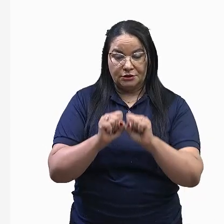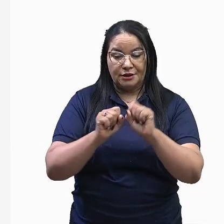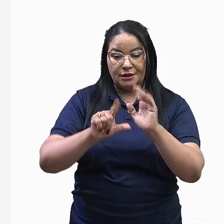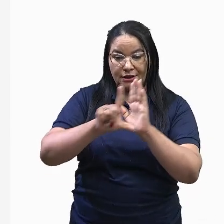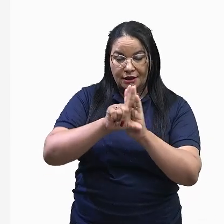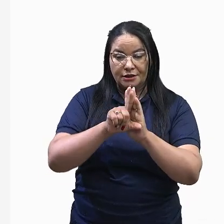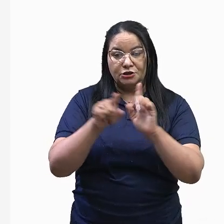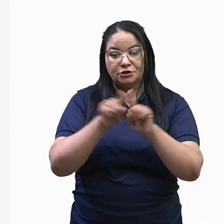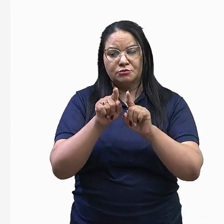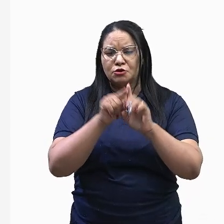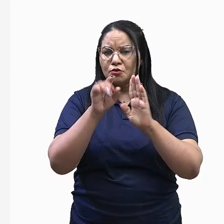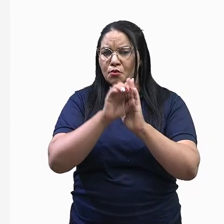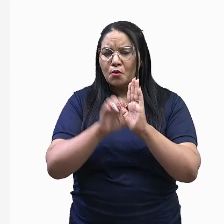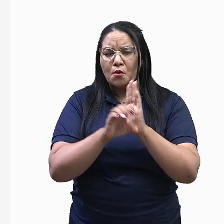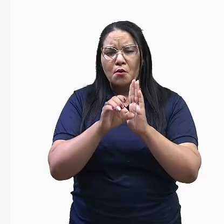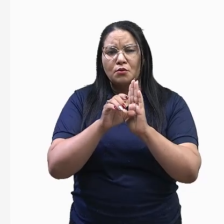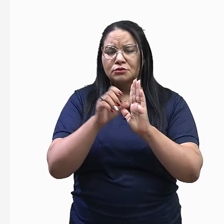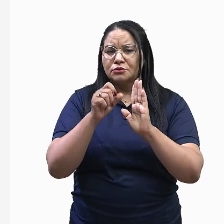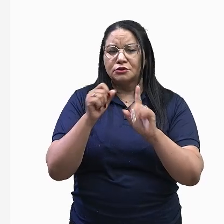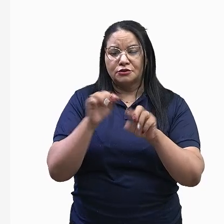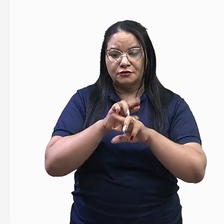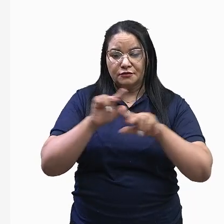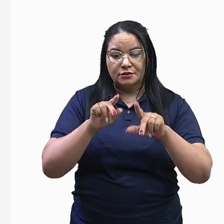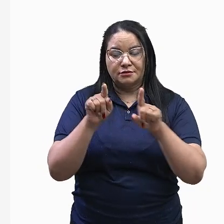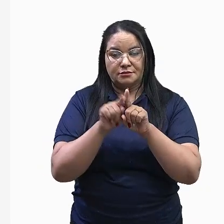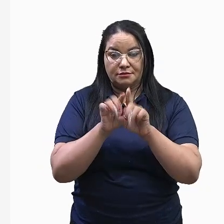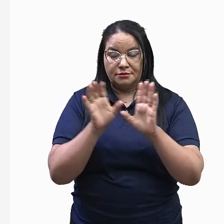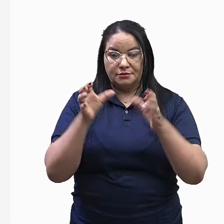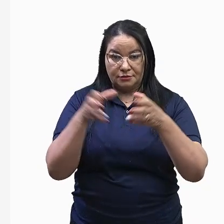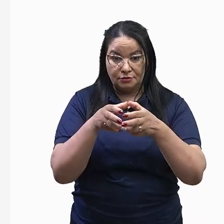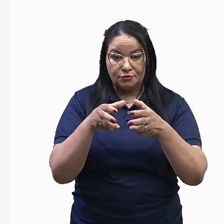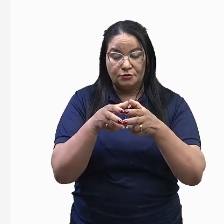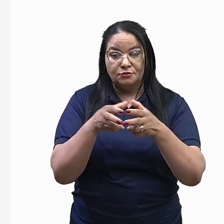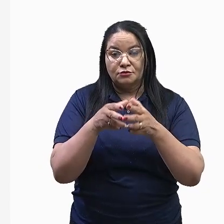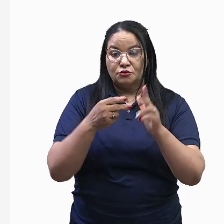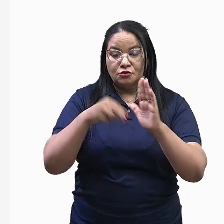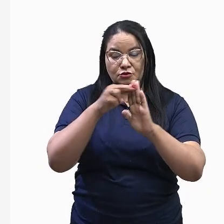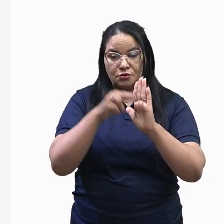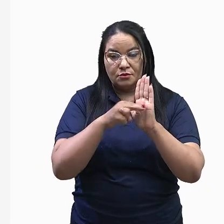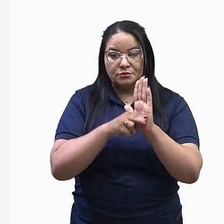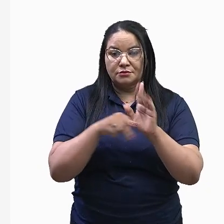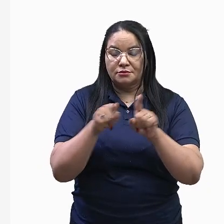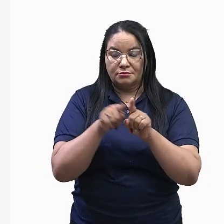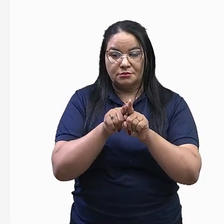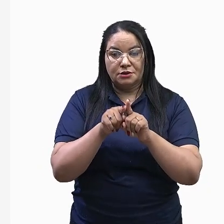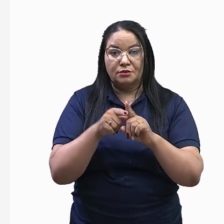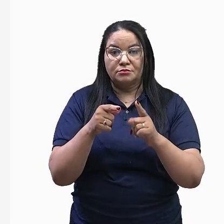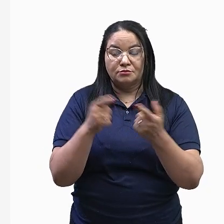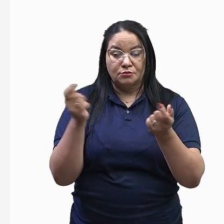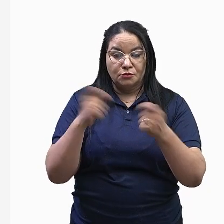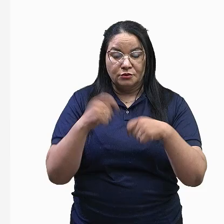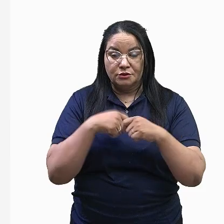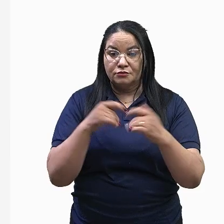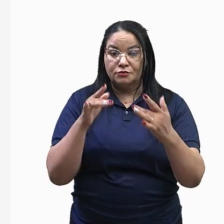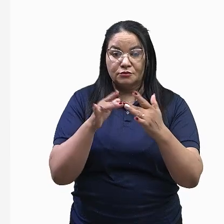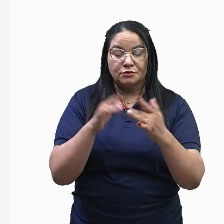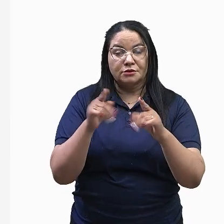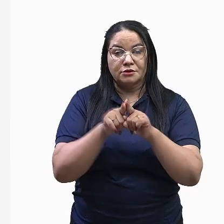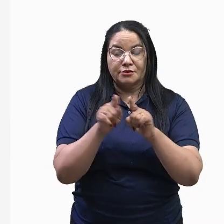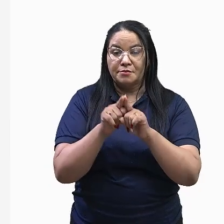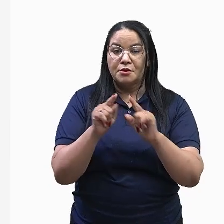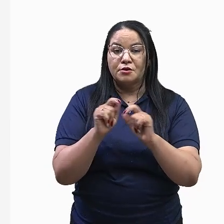A organização e a codificação de um conjunto de normas, tornando-as acessíveis e compreensíveis para